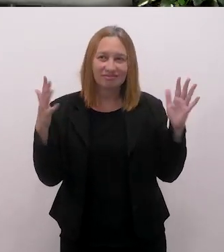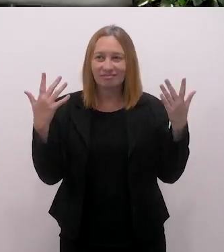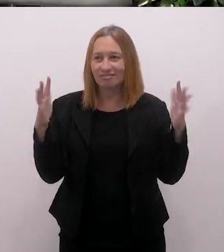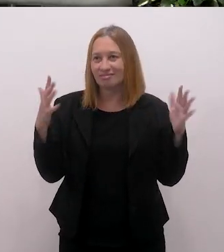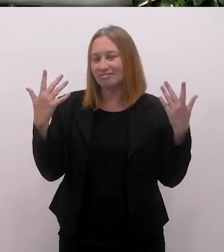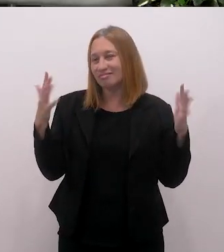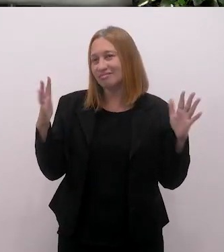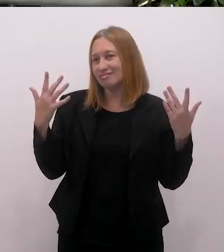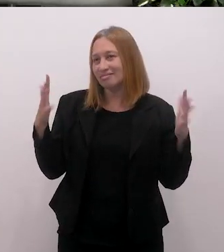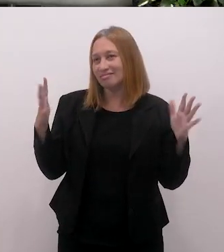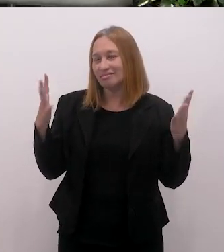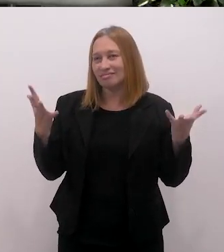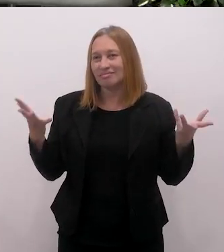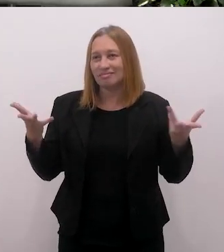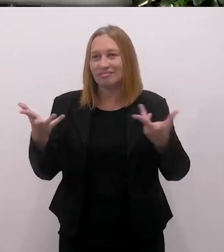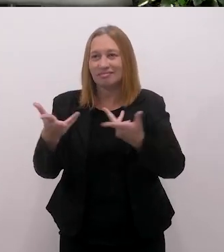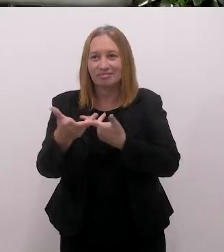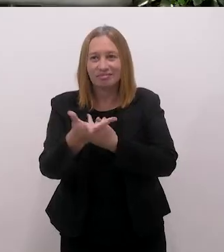Uau!